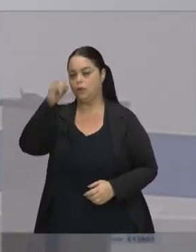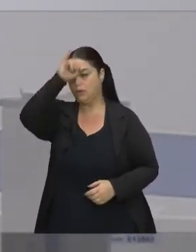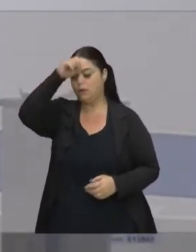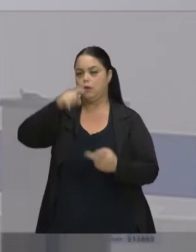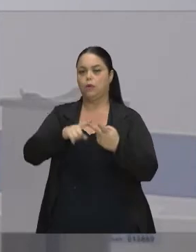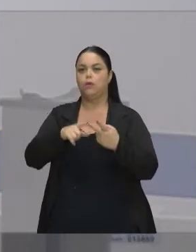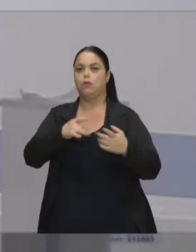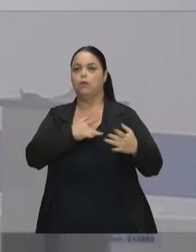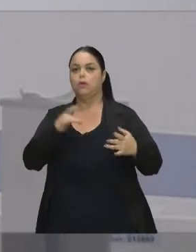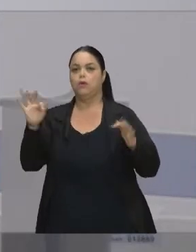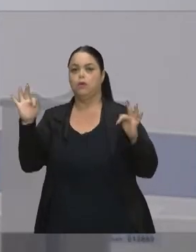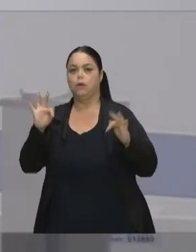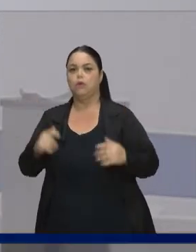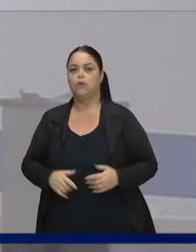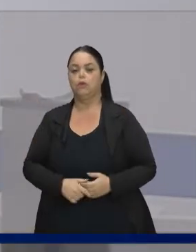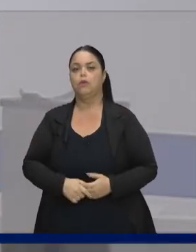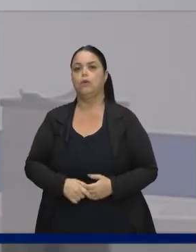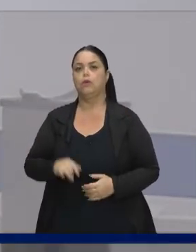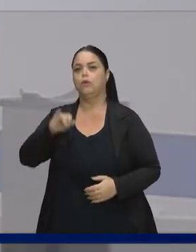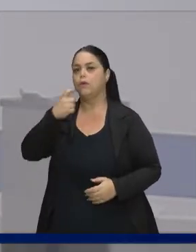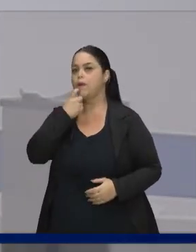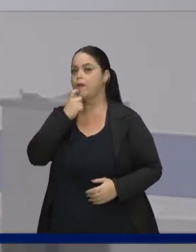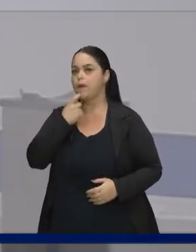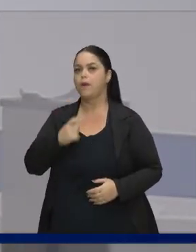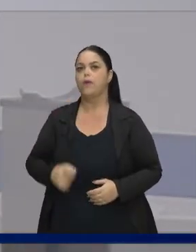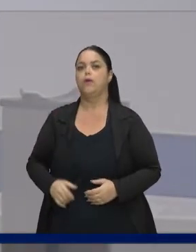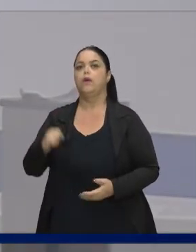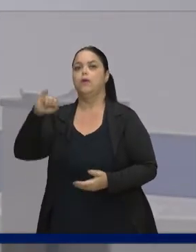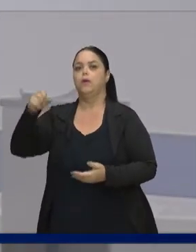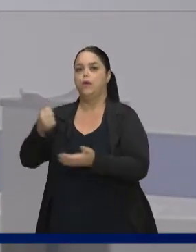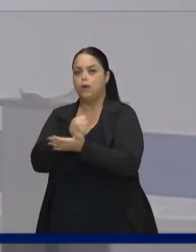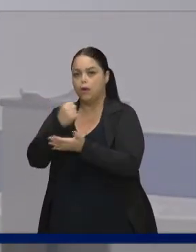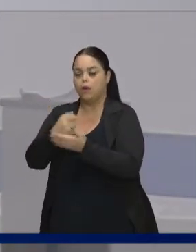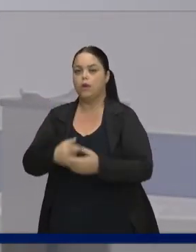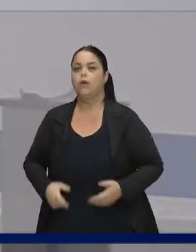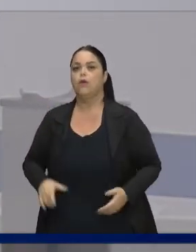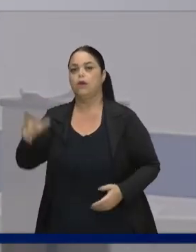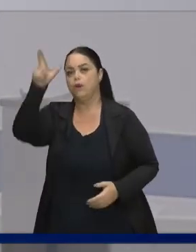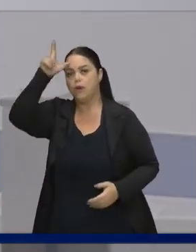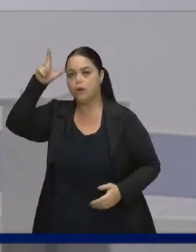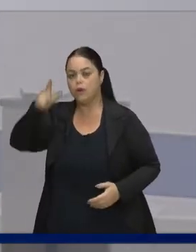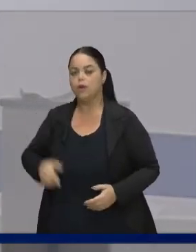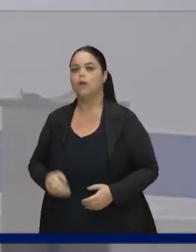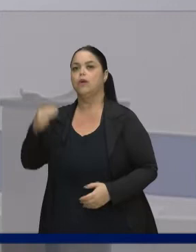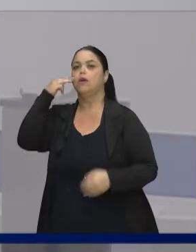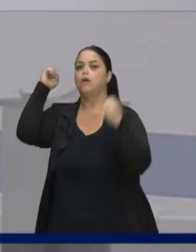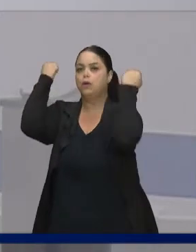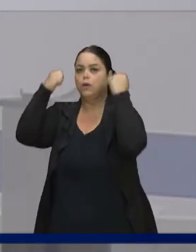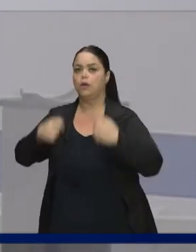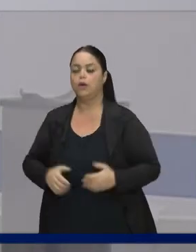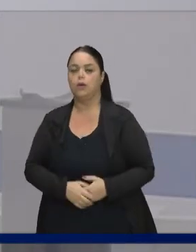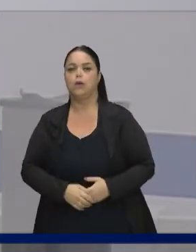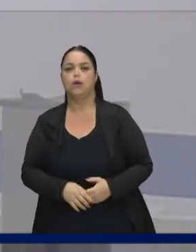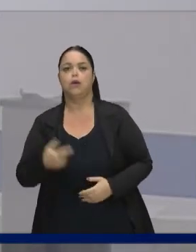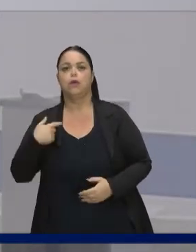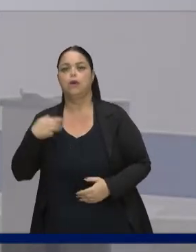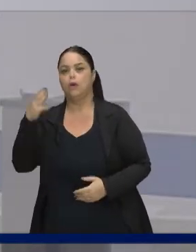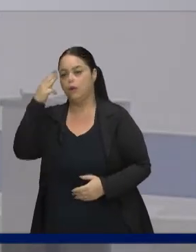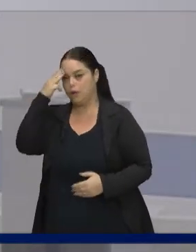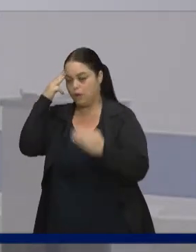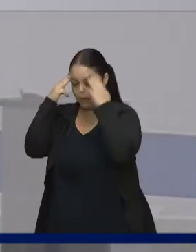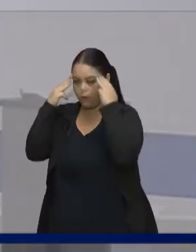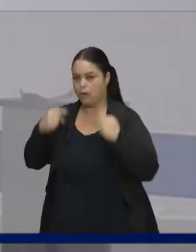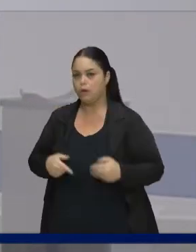Fabião Zagueiro, Fernando Petit, Juvenil Silvério, Júnior da Farmácia, Lino Bispo, Marcão da Academia, Marcelo Garcia, Milton Vieira Filho,